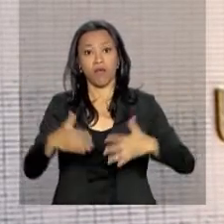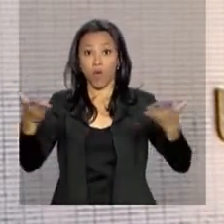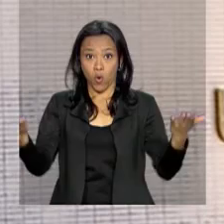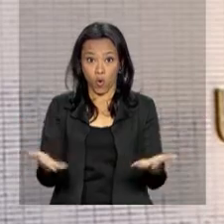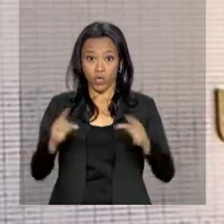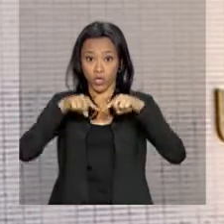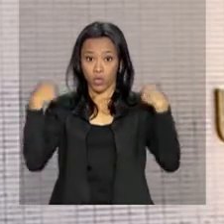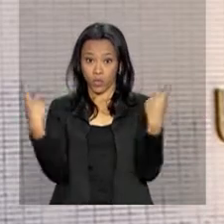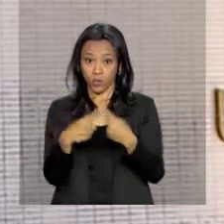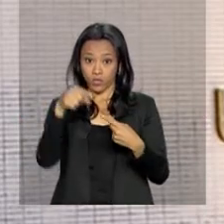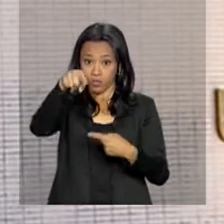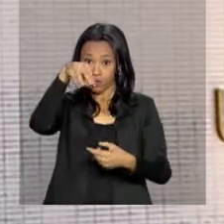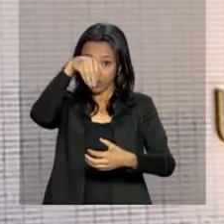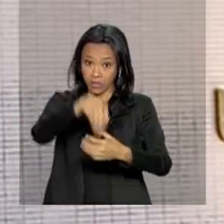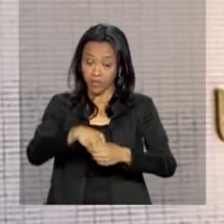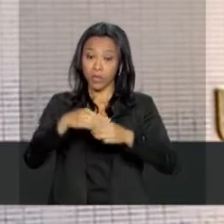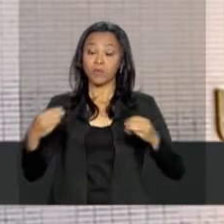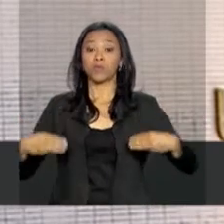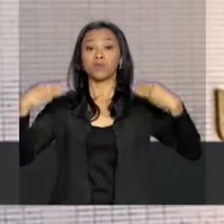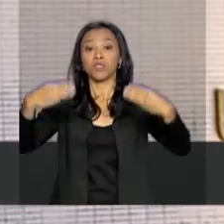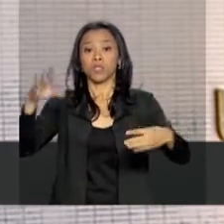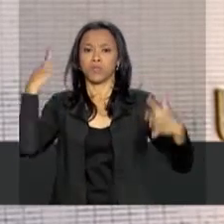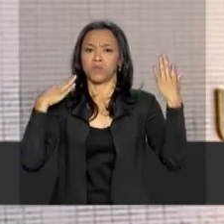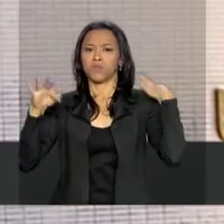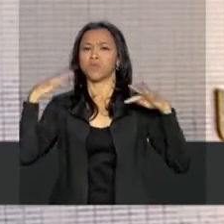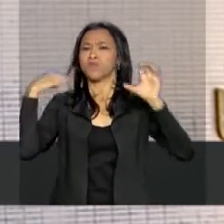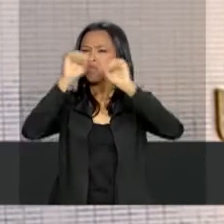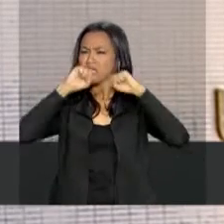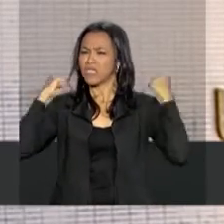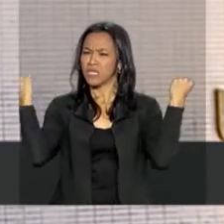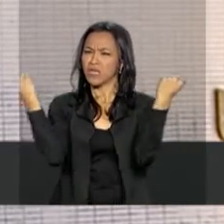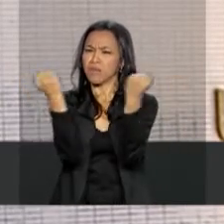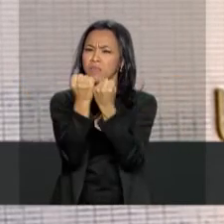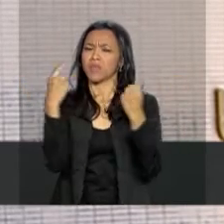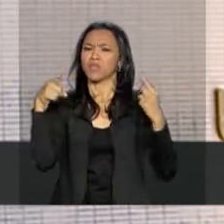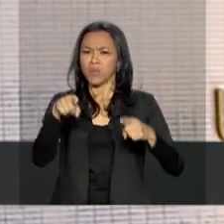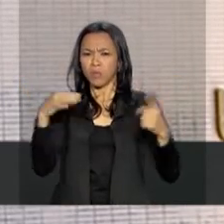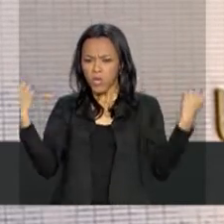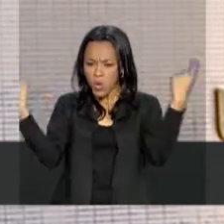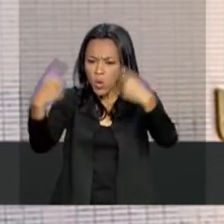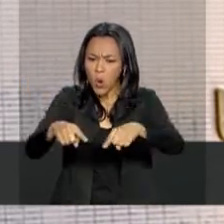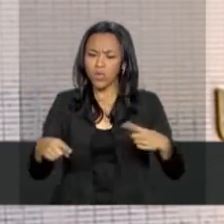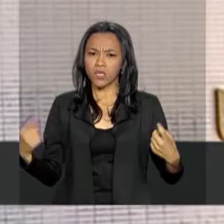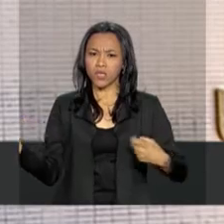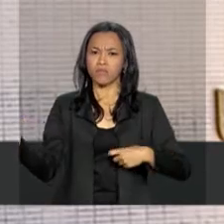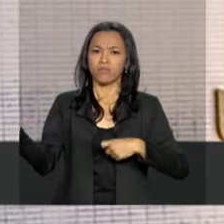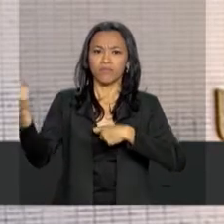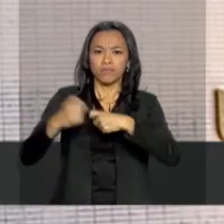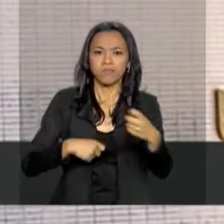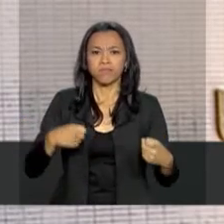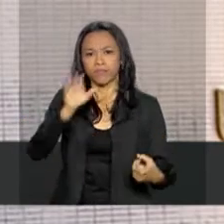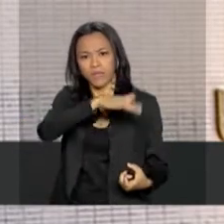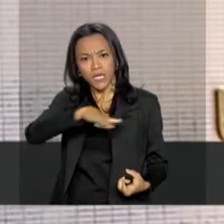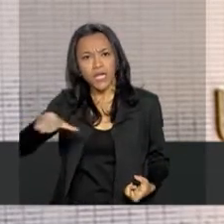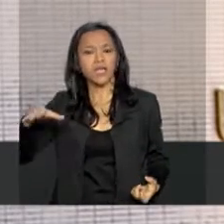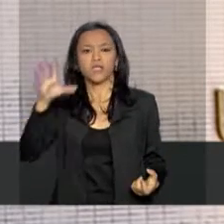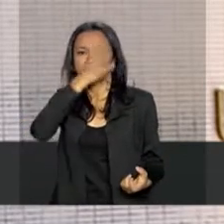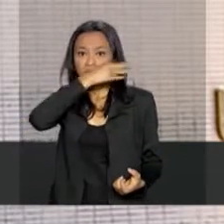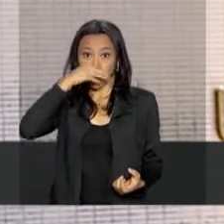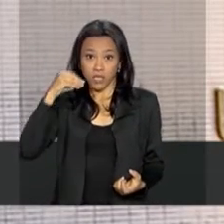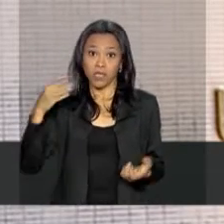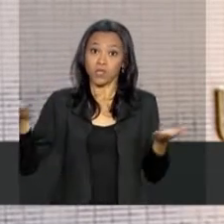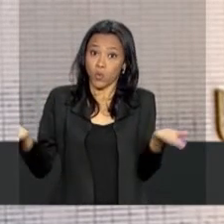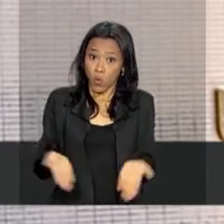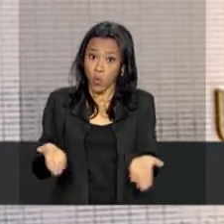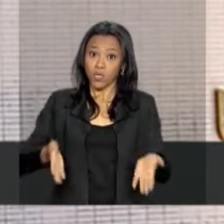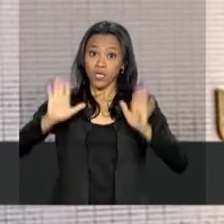do Turismo no seminário sobre enfrentamento à exploração sexual de crianças e adolescentes. Neste evento está sendo apresentado o DECODE,